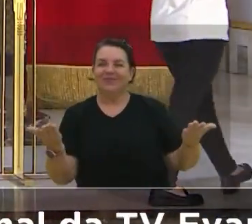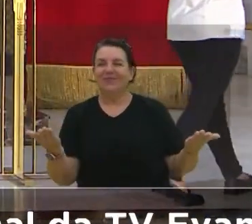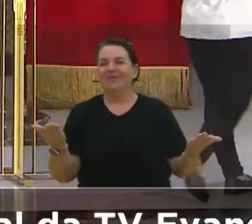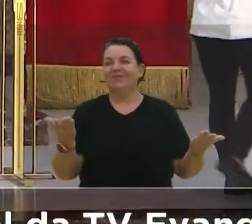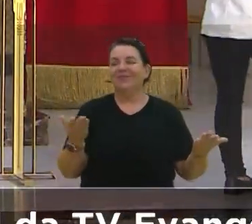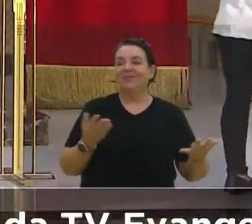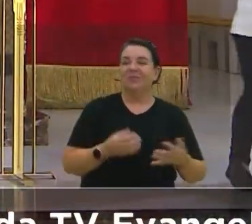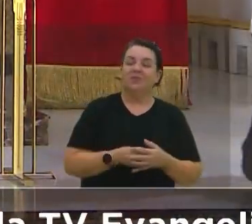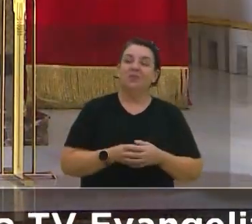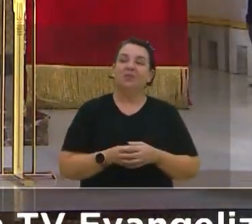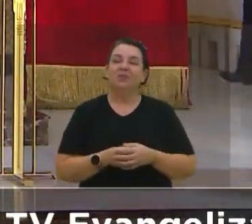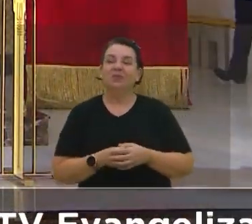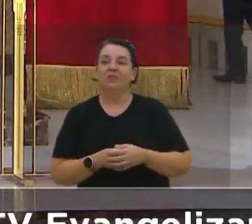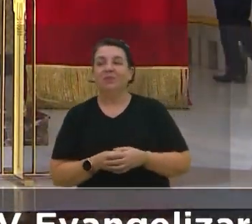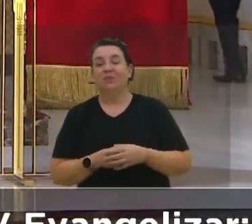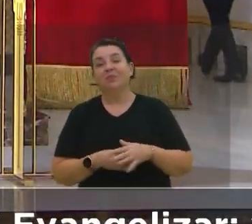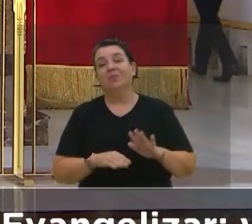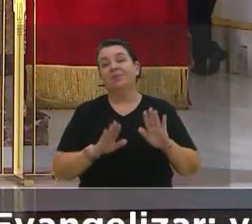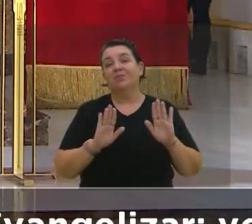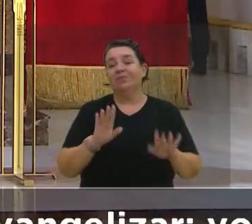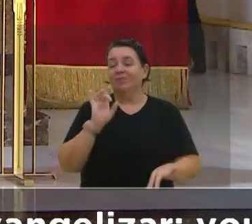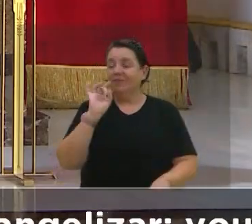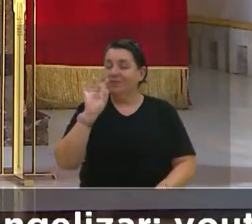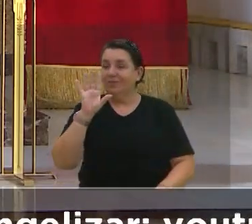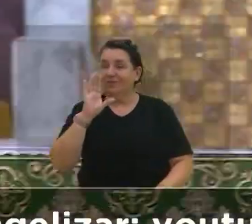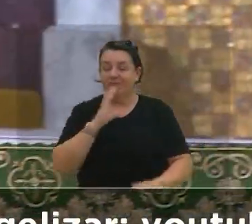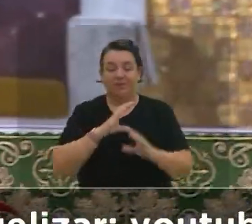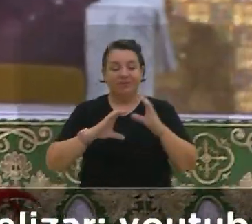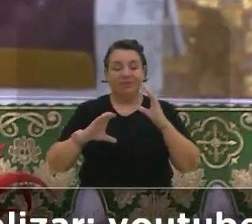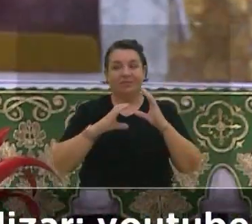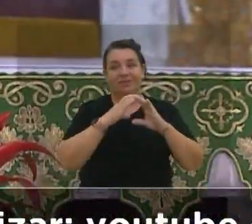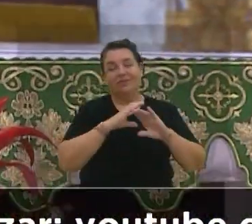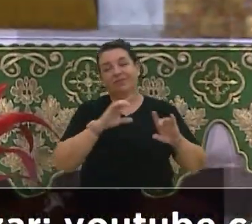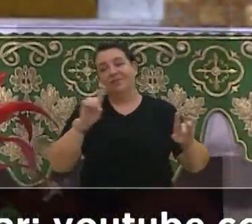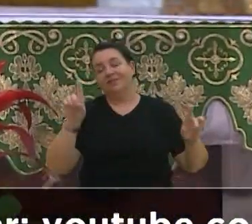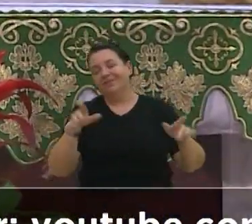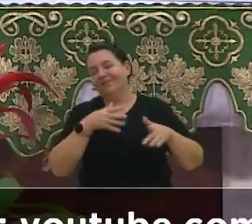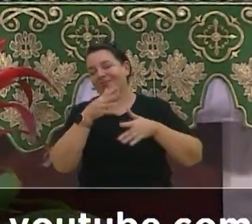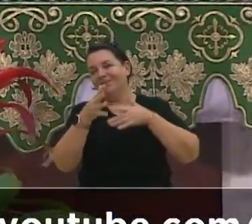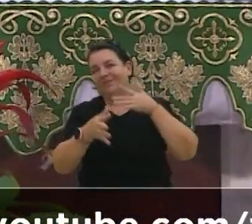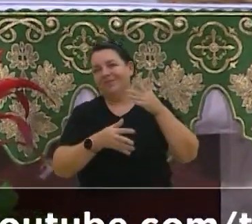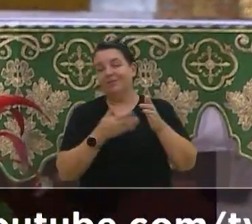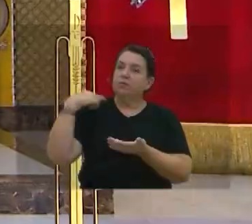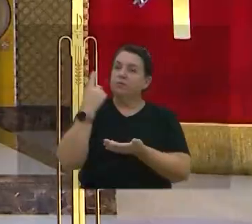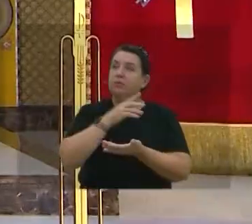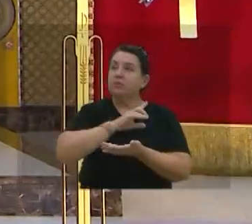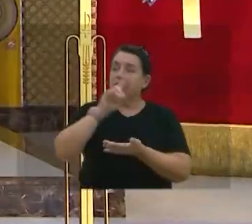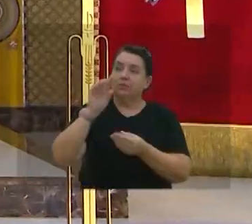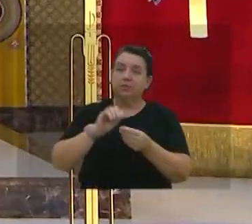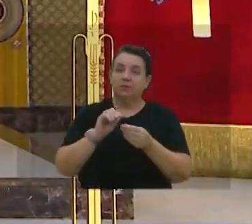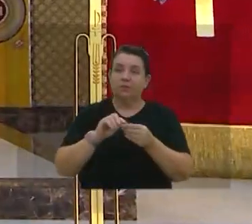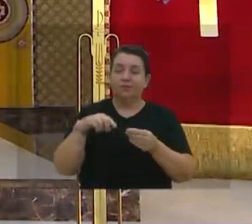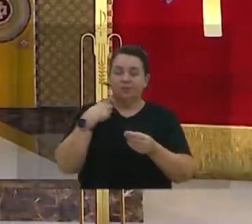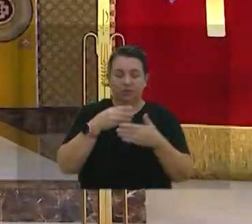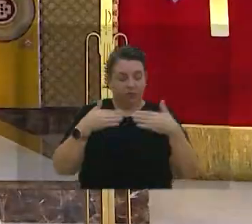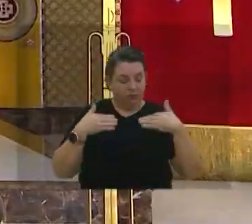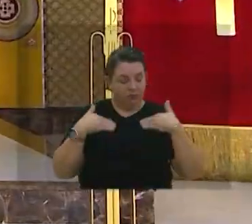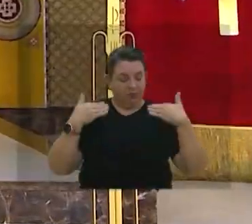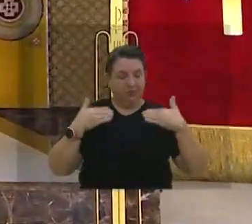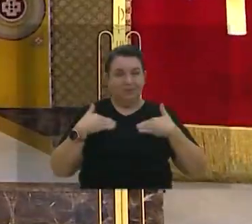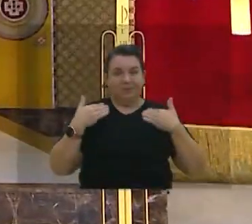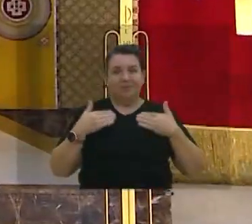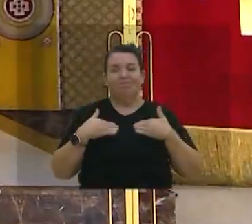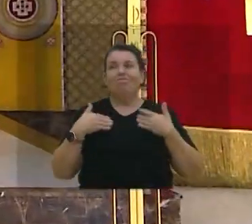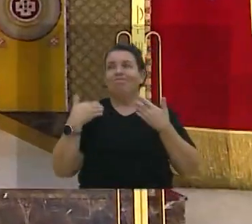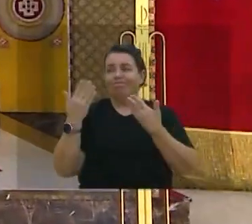Em menção ao Dia Nacional de Combate ao Câncer Infanto-Juvenil, uma missa especial foi celebrada no Santuário de Nossa Senhora de Guadalupe,